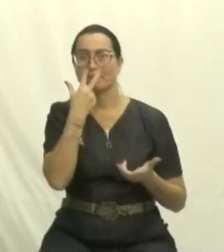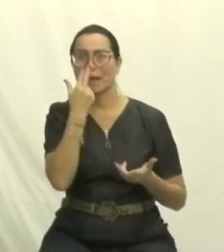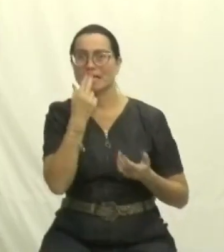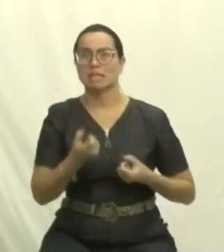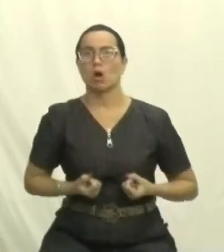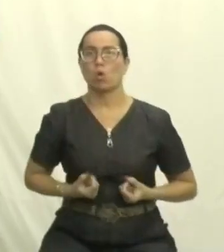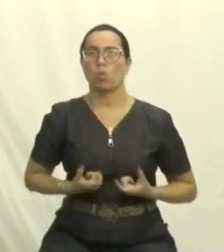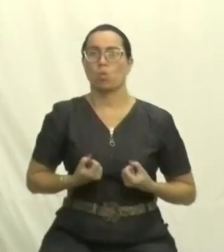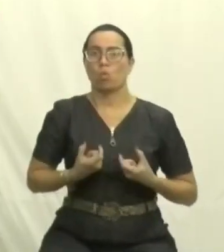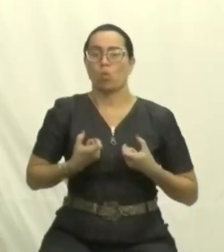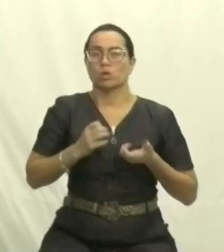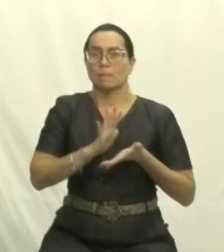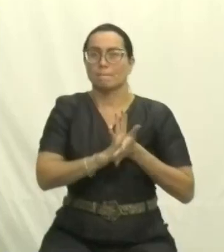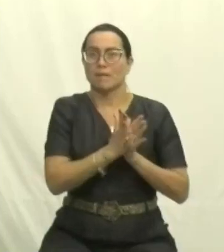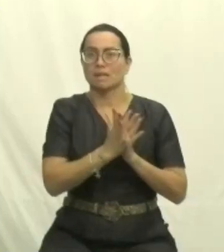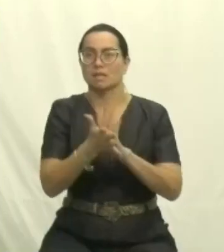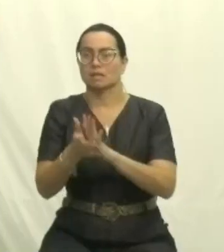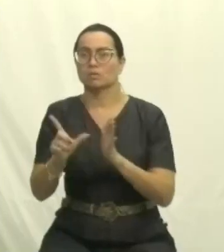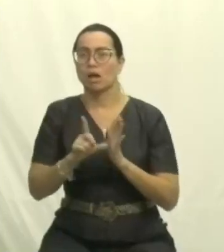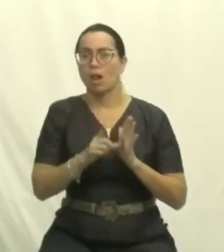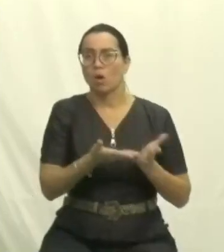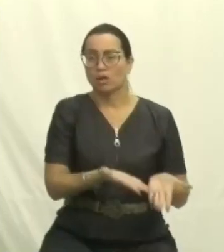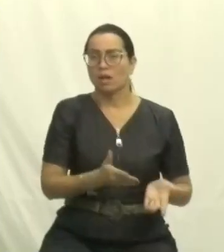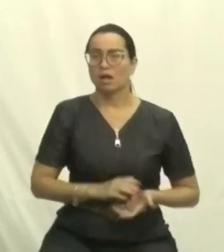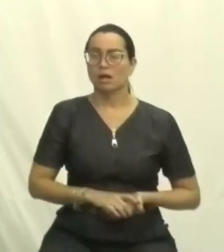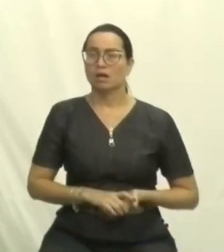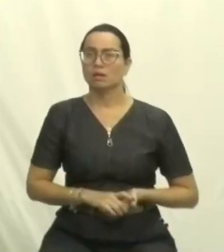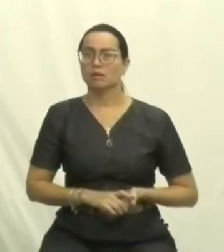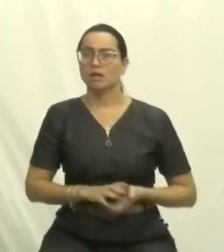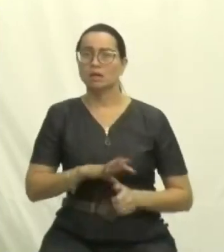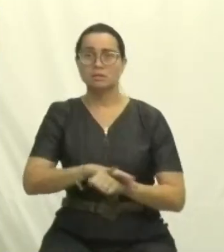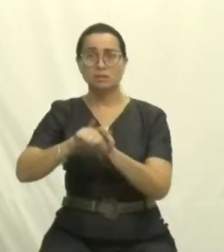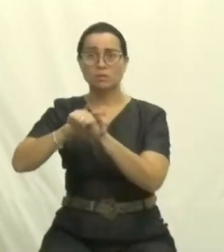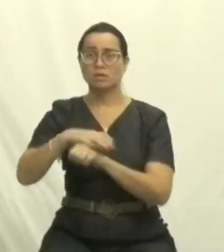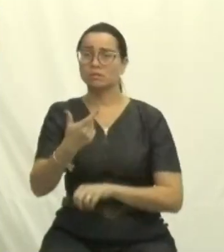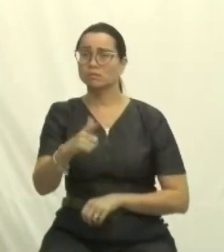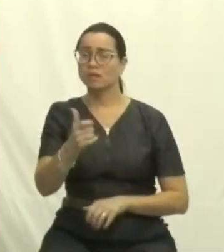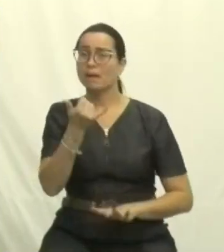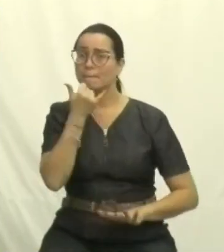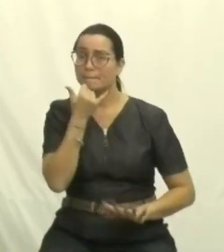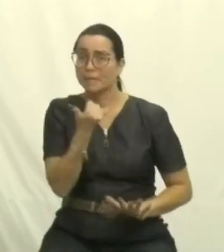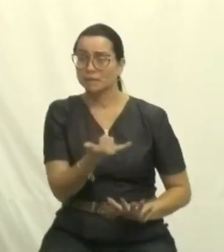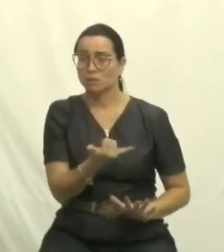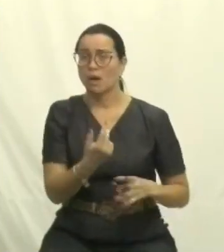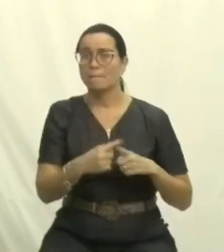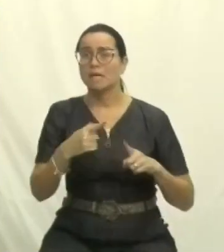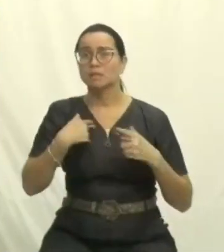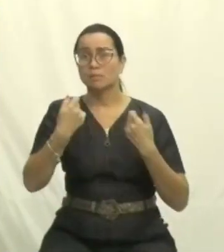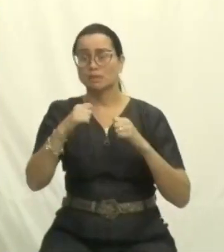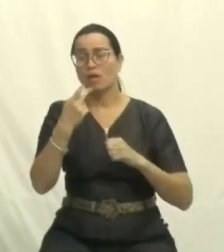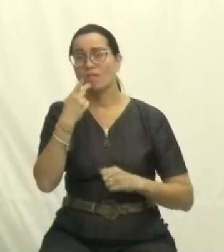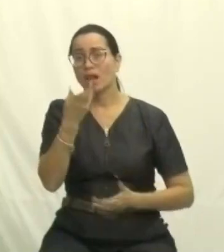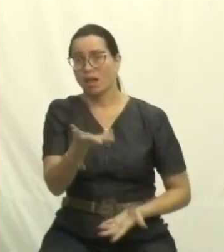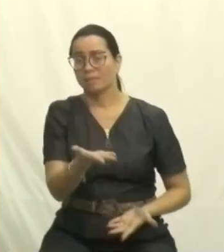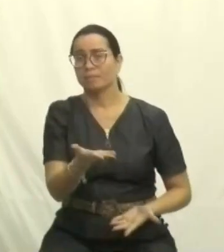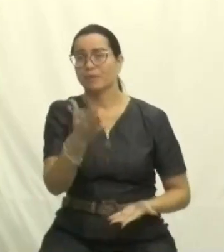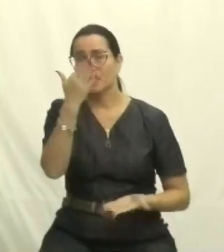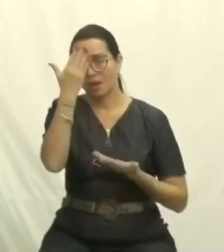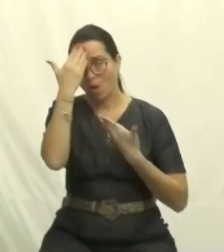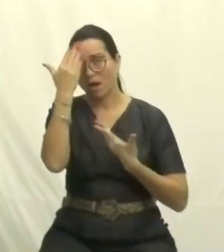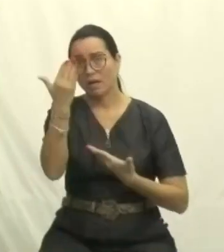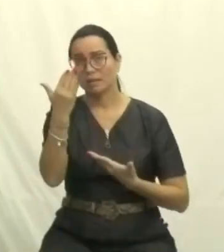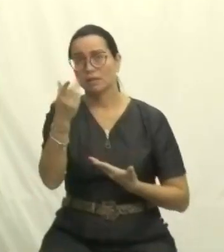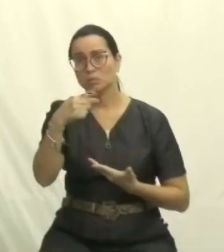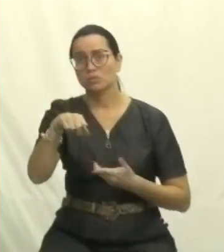está matando aos poucos os comerciantes. Eles se sentem inseguros. Me perdoa aqui a minha... Mas eu precisava falar, e agradeço por você